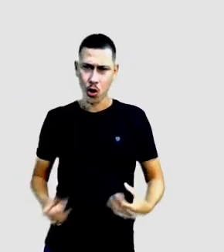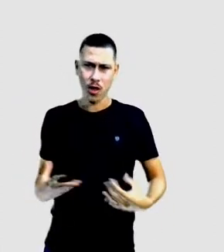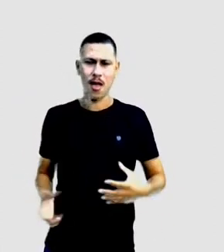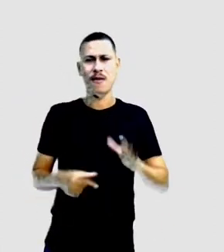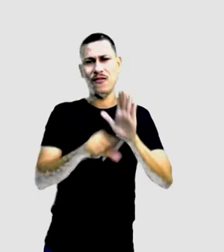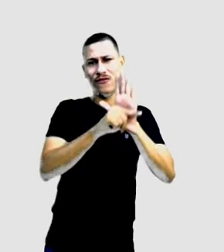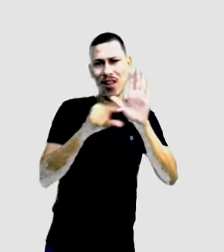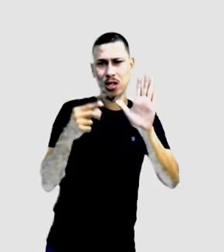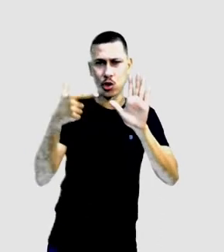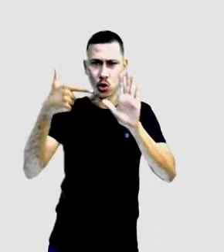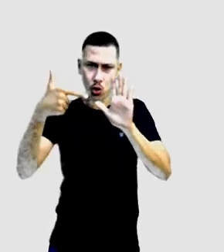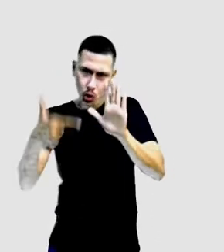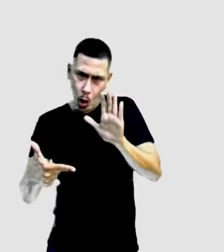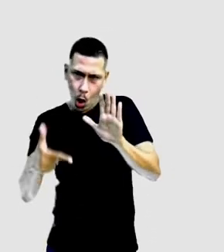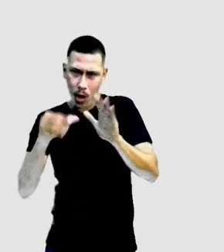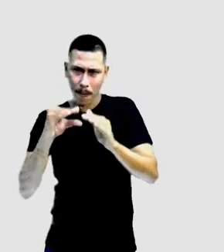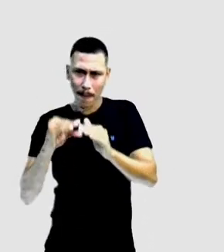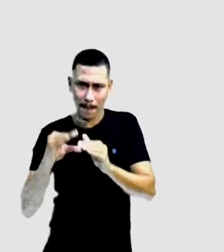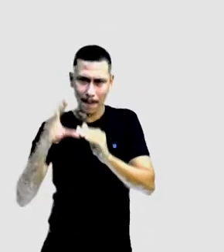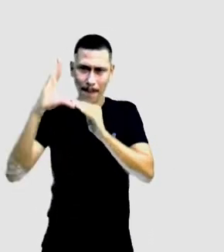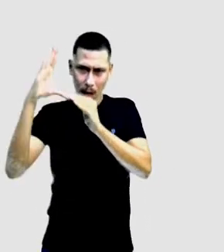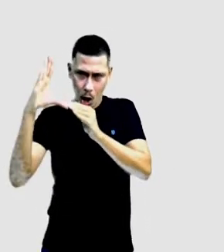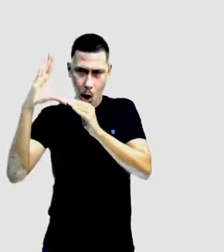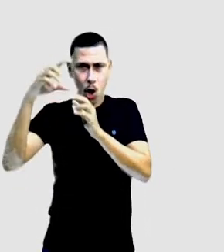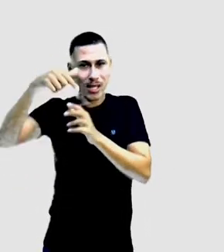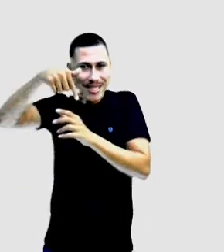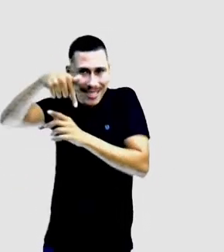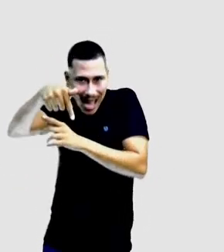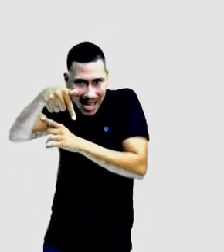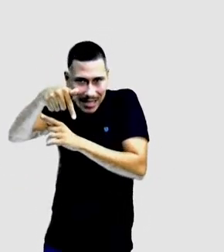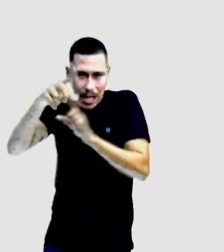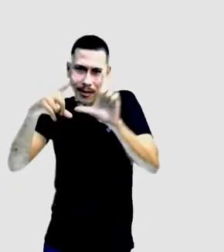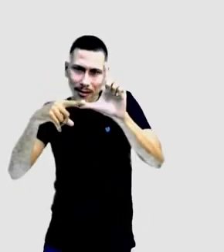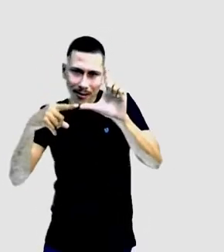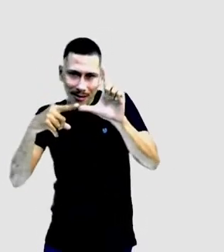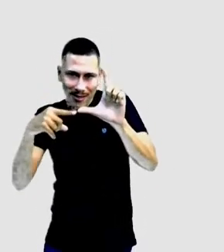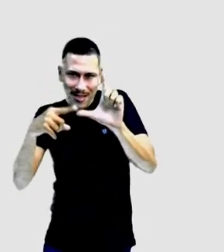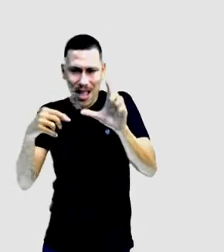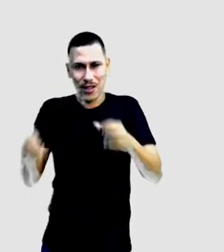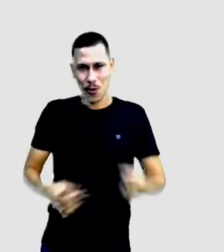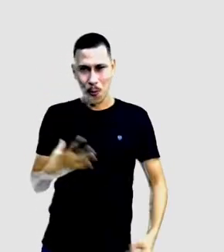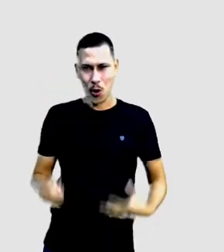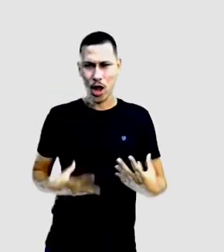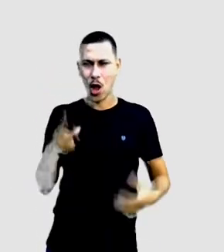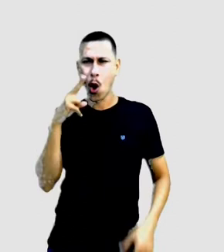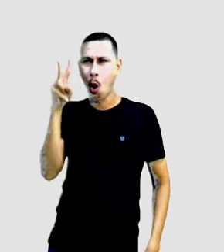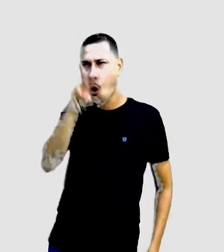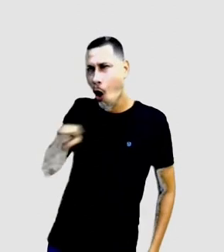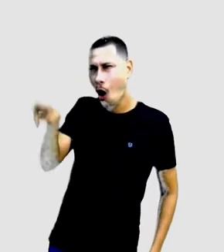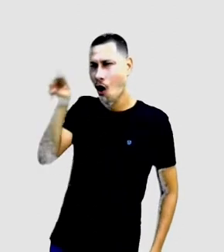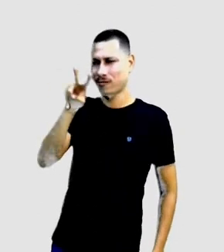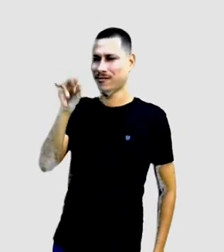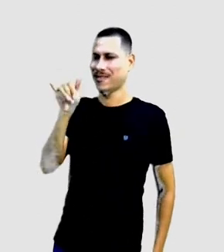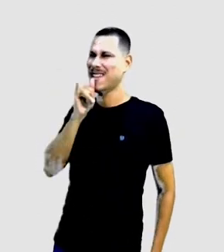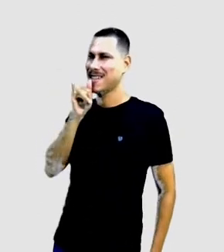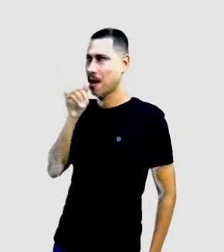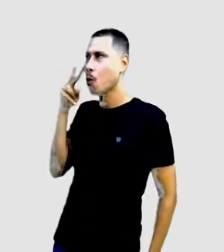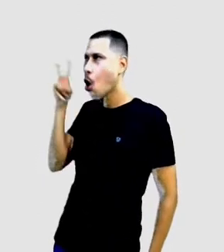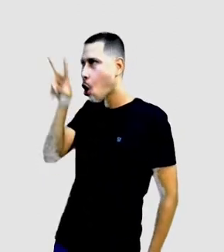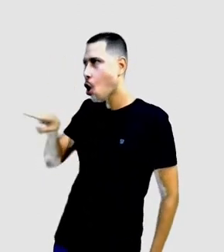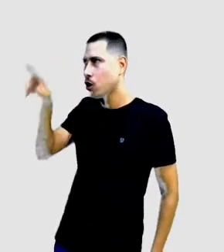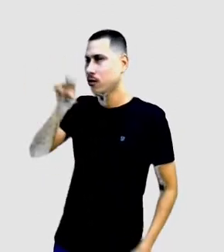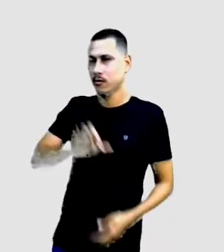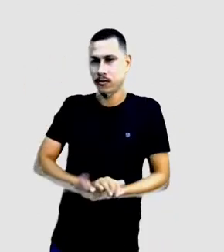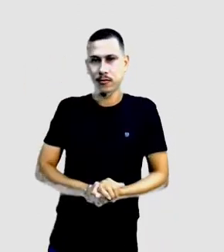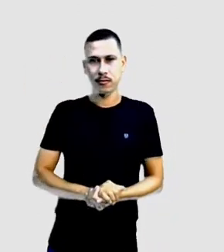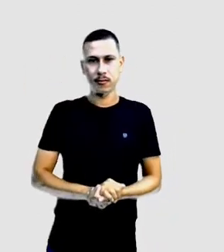redondilha maior, sendo 7 sílabas poéticas. Olha aí o exemplo, tá certo? Em